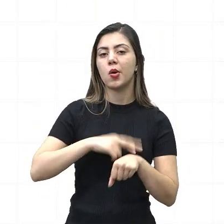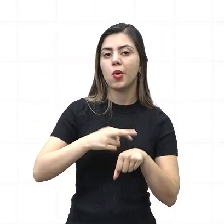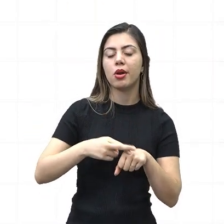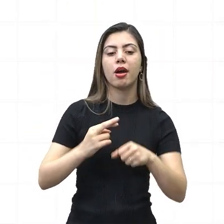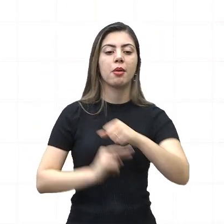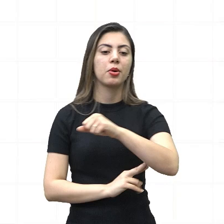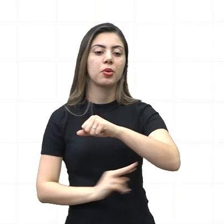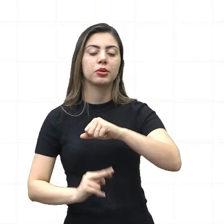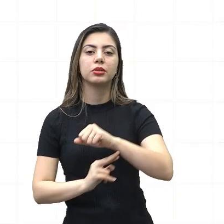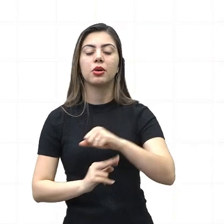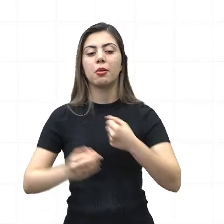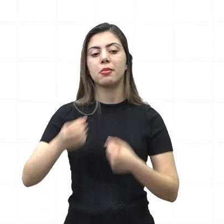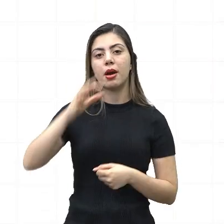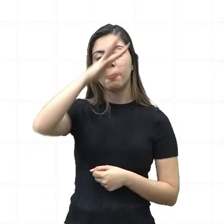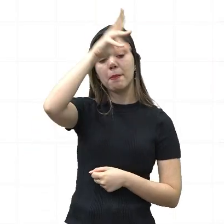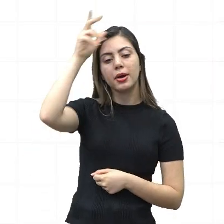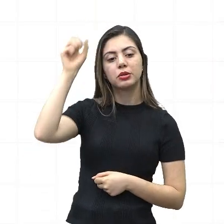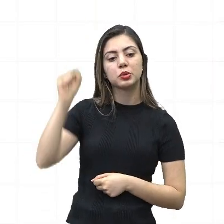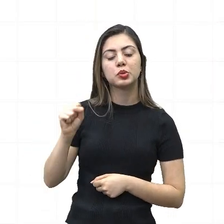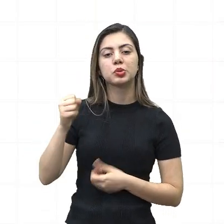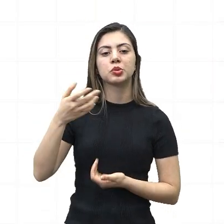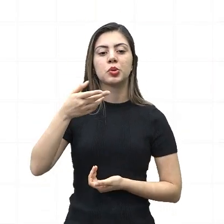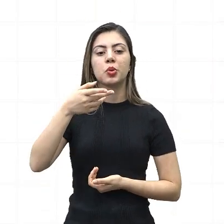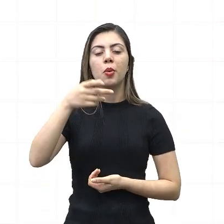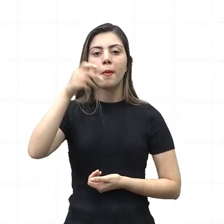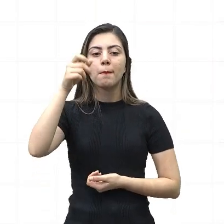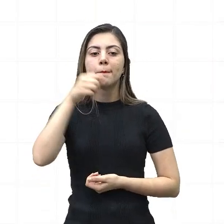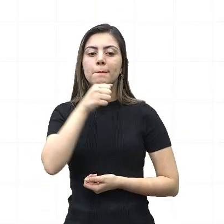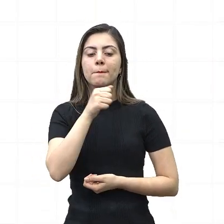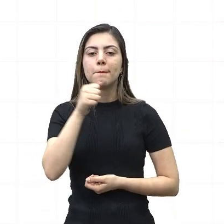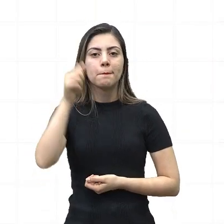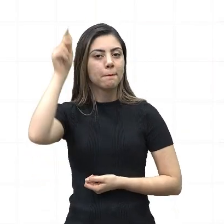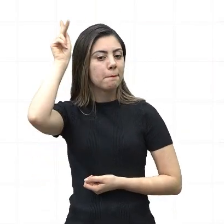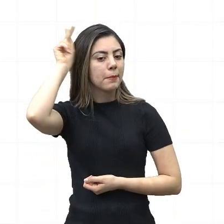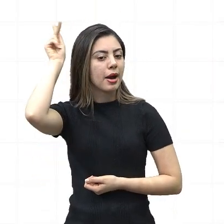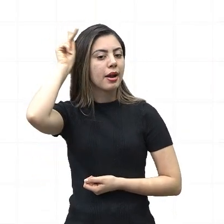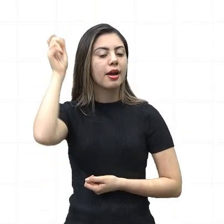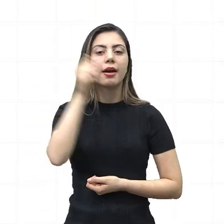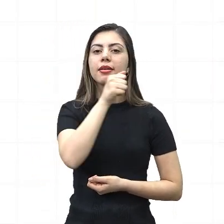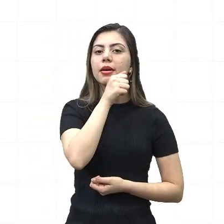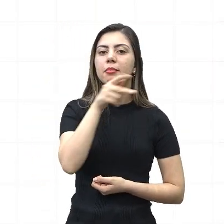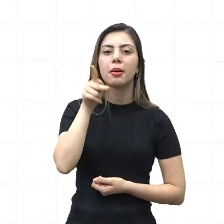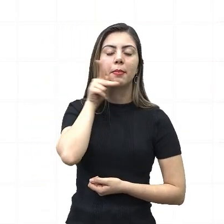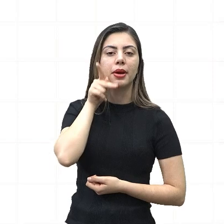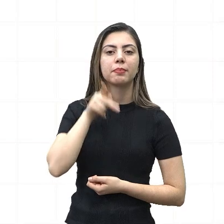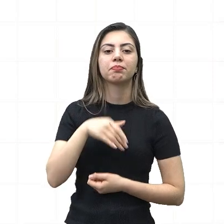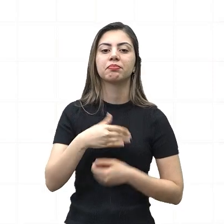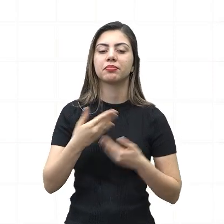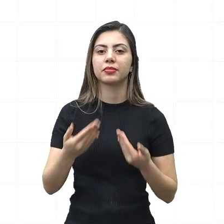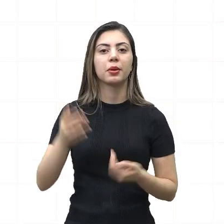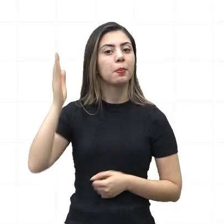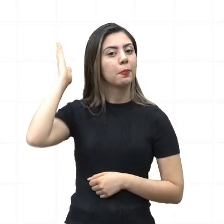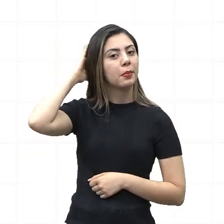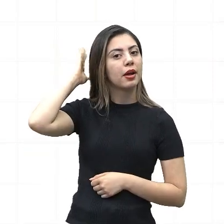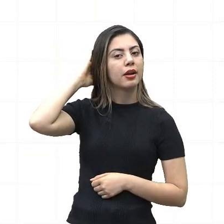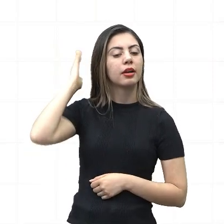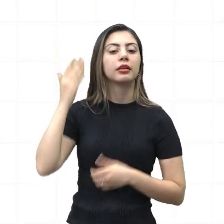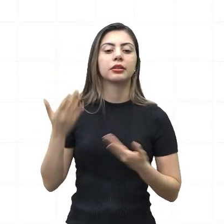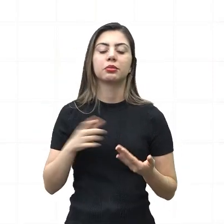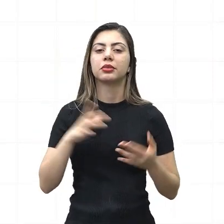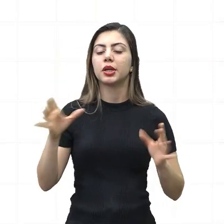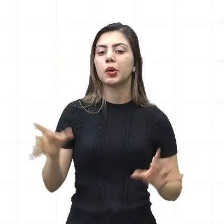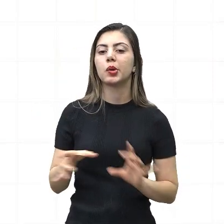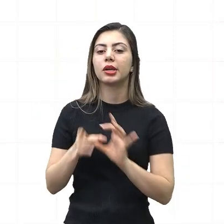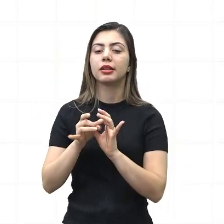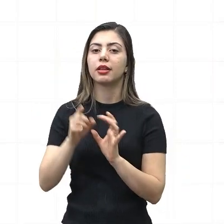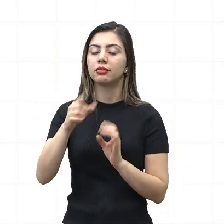Mato Grosso, Pará e no Amapá. Vai ter algum rio, algum conjunto de rios que se conecta de alguma forma lá com o rio Amazonas no